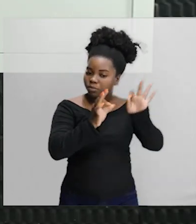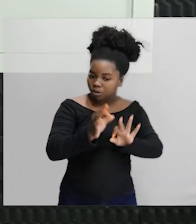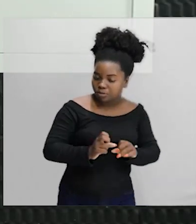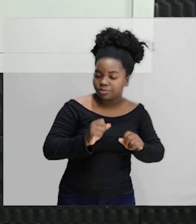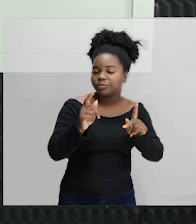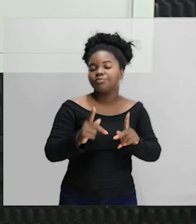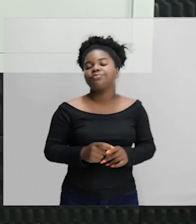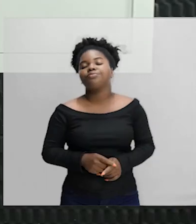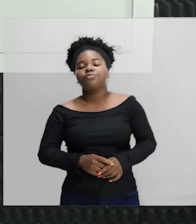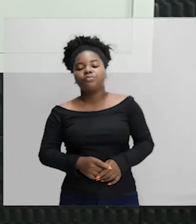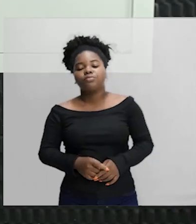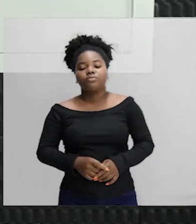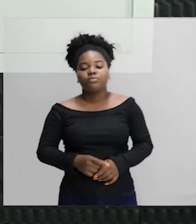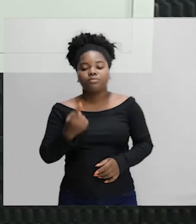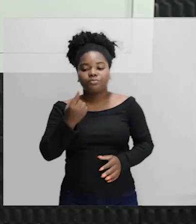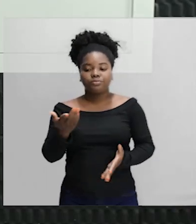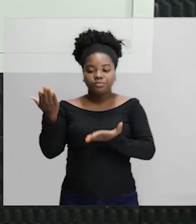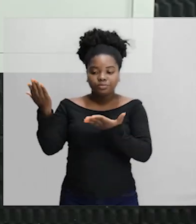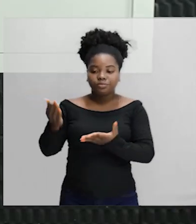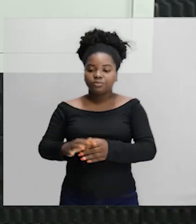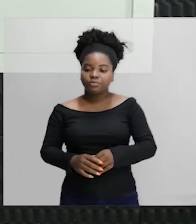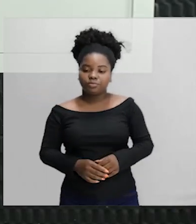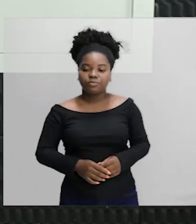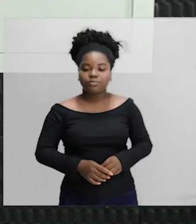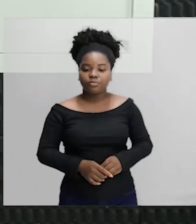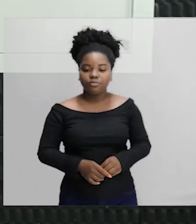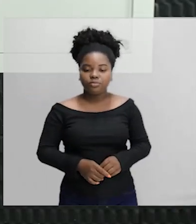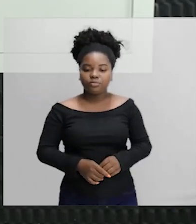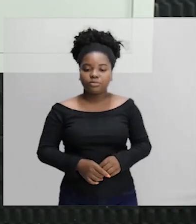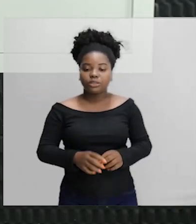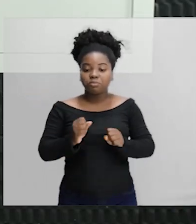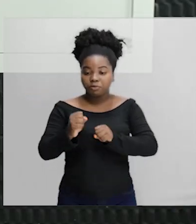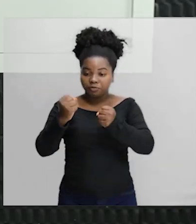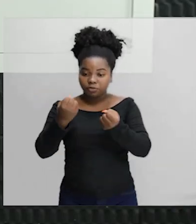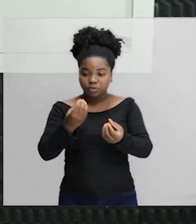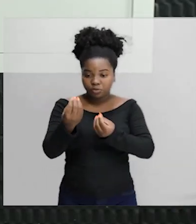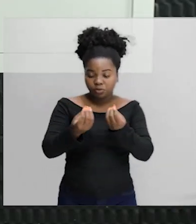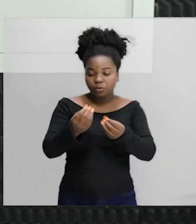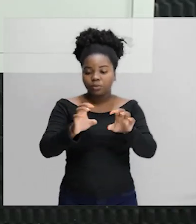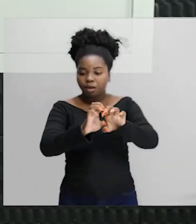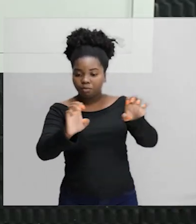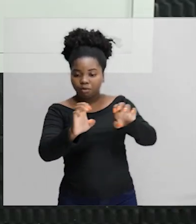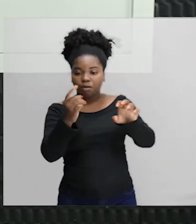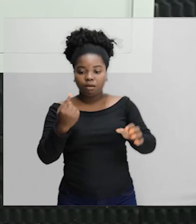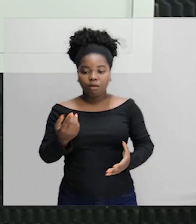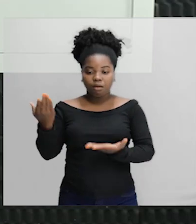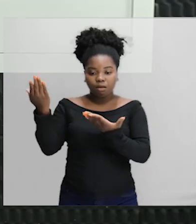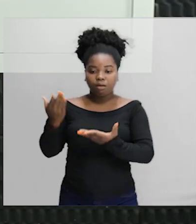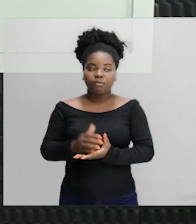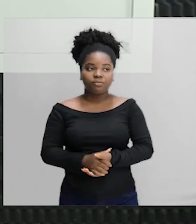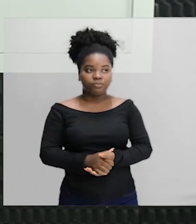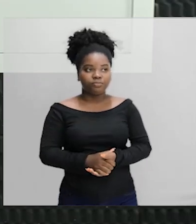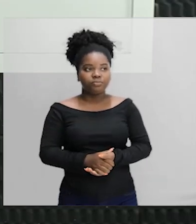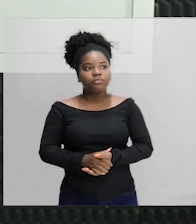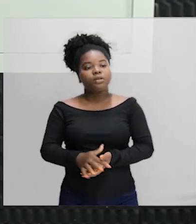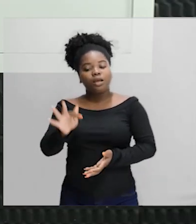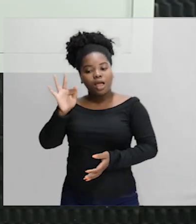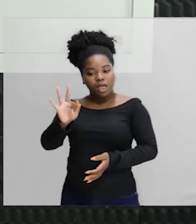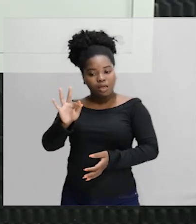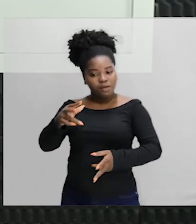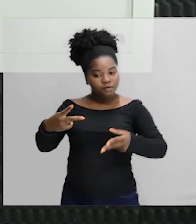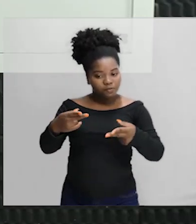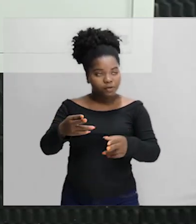Neste caso, gente, a força elétrica ela é calculada pela equação, ó, campo,